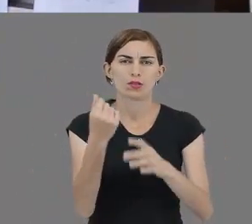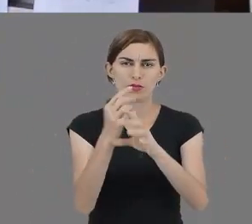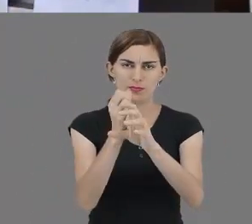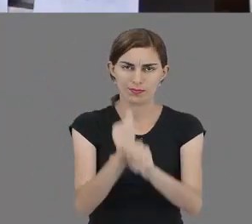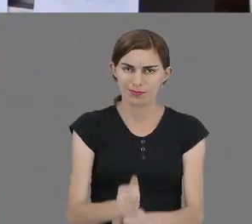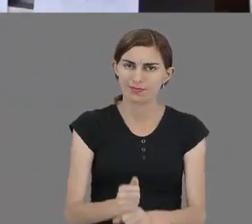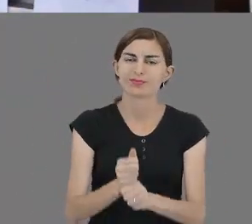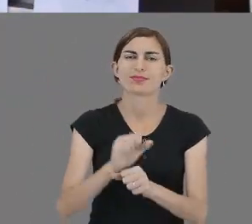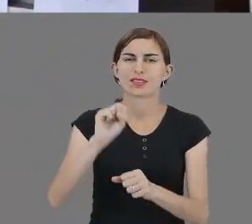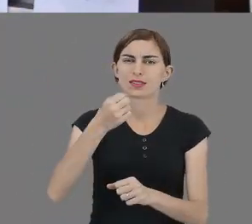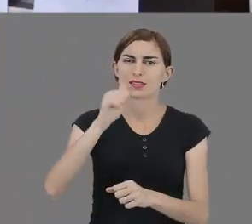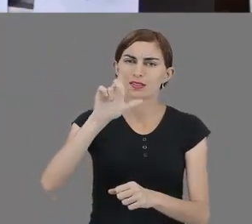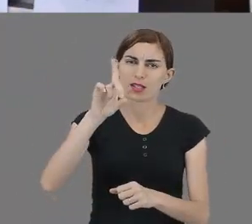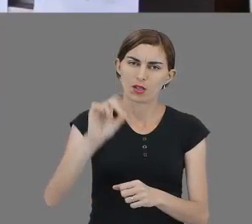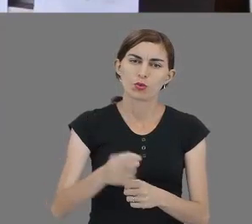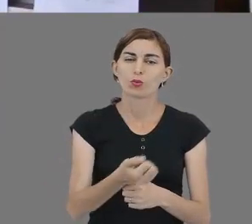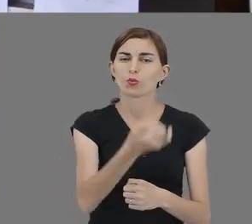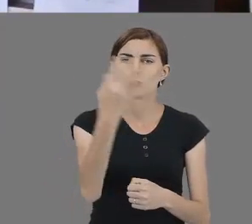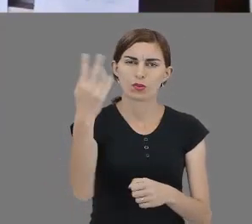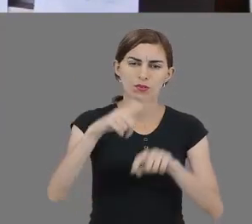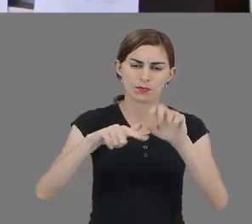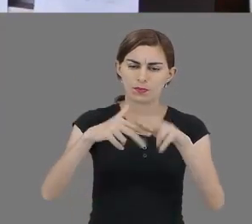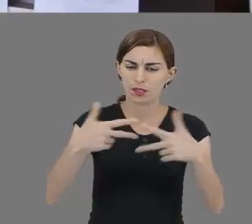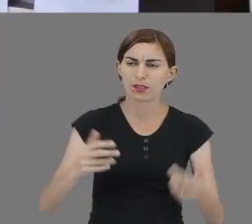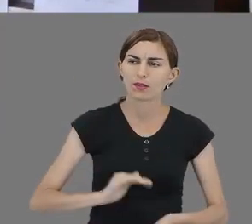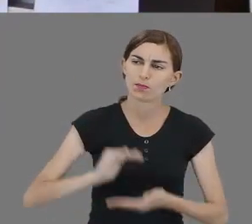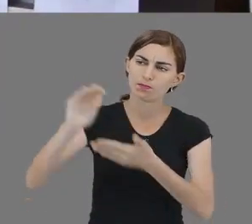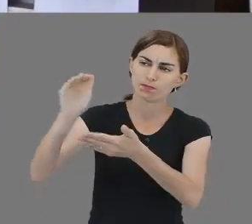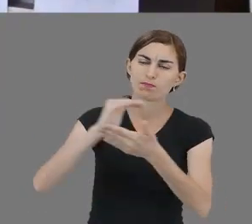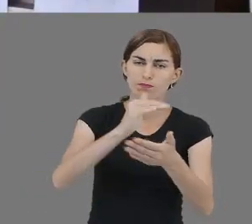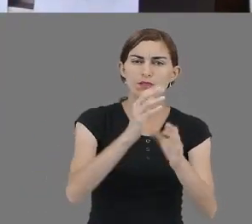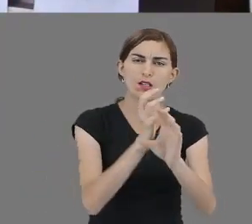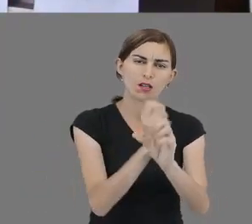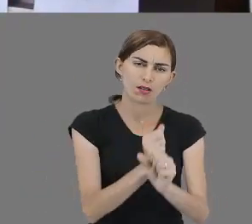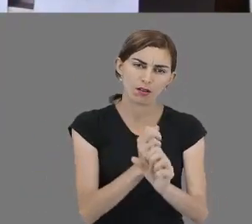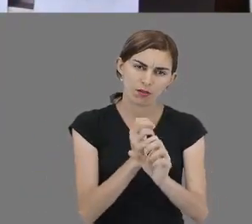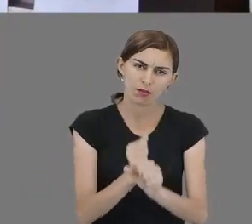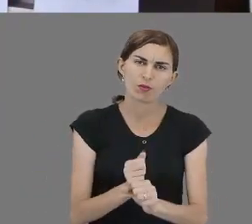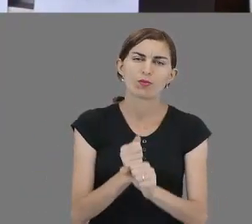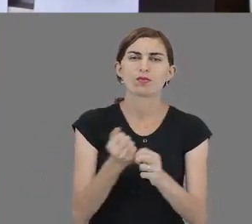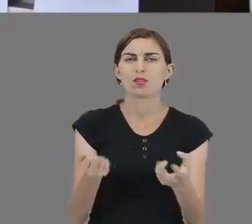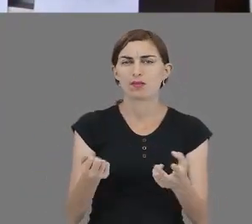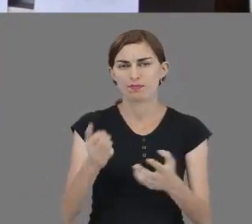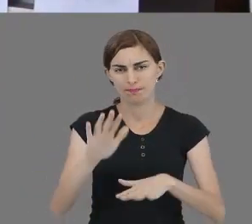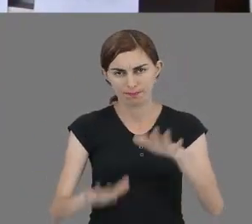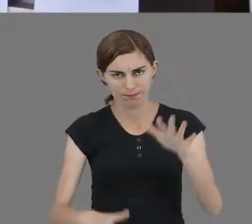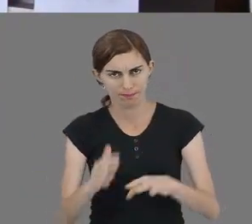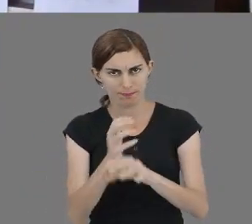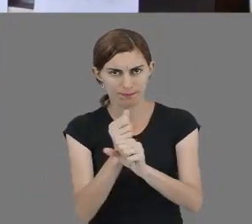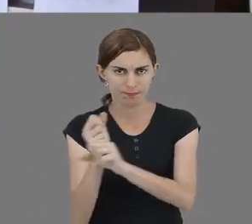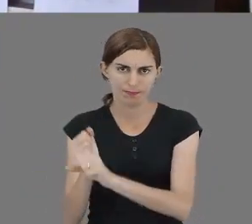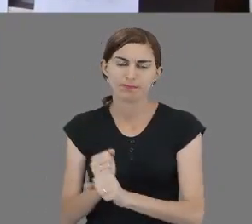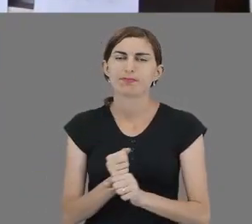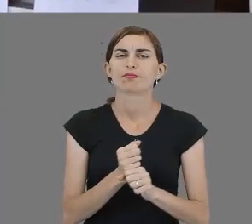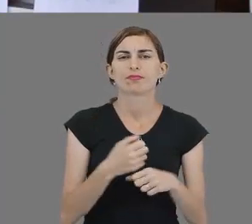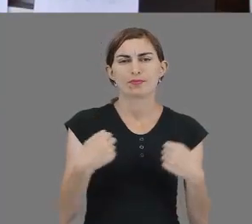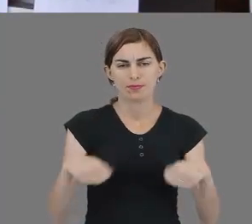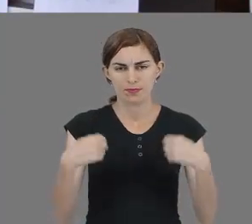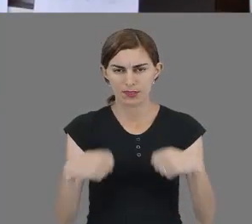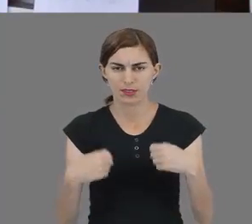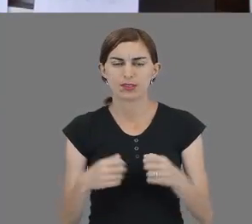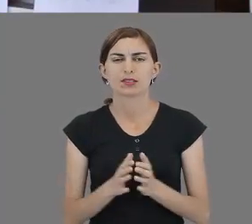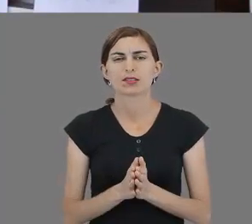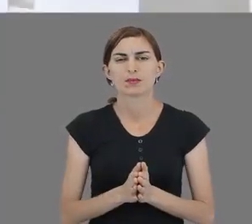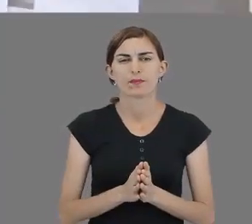saldo, as saídas, quando saiu. Importante para você calcular, por exemplo, o consumo médio e outros conceitos muito importantes em